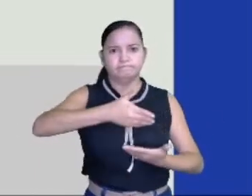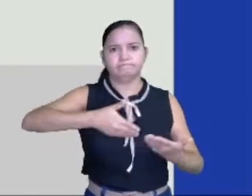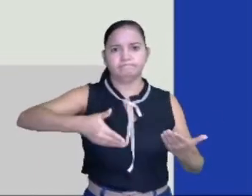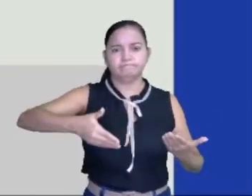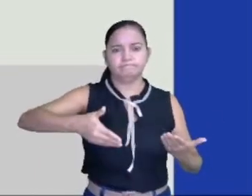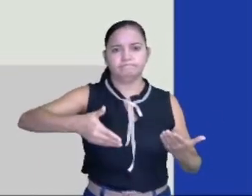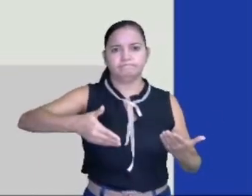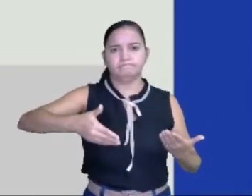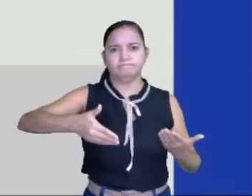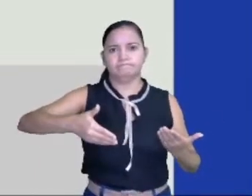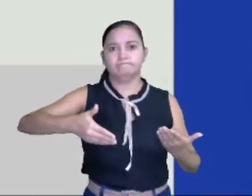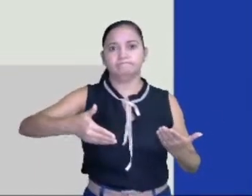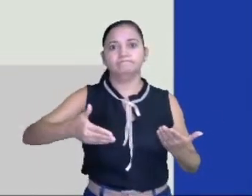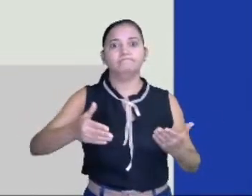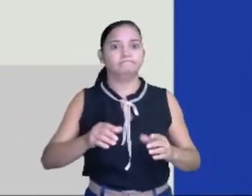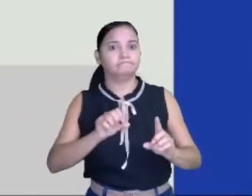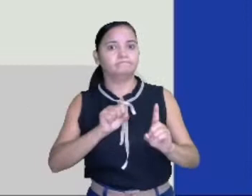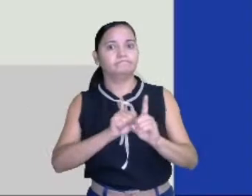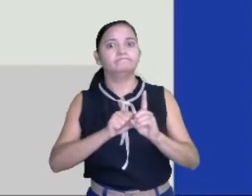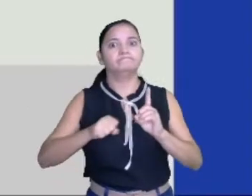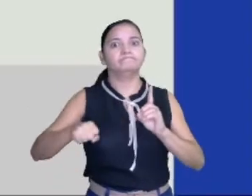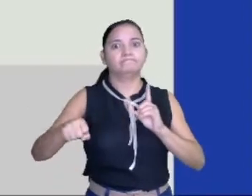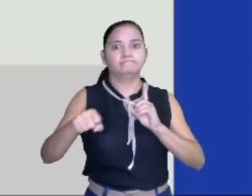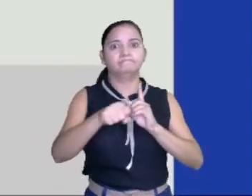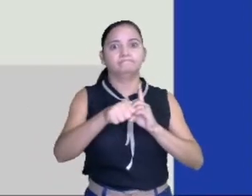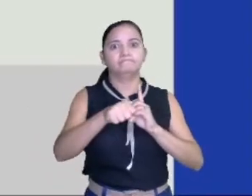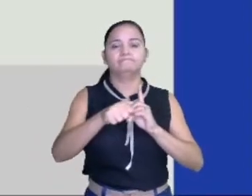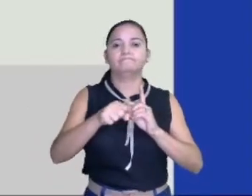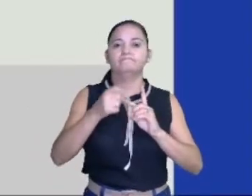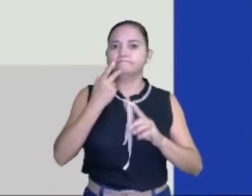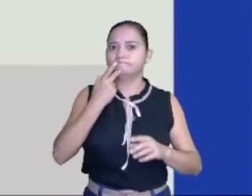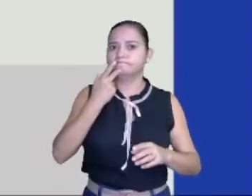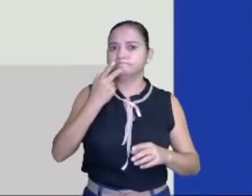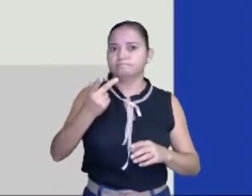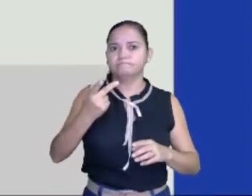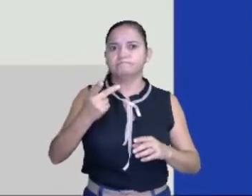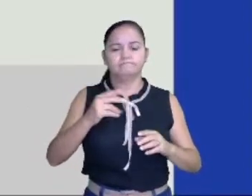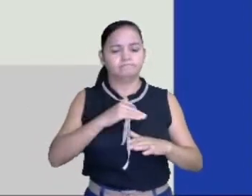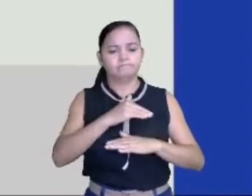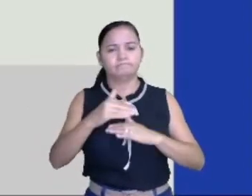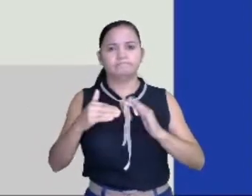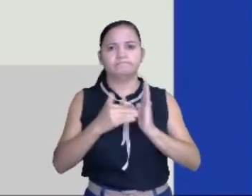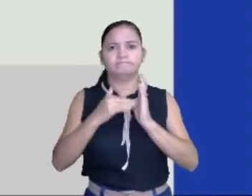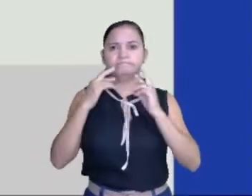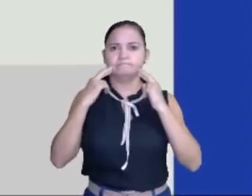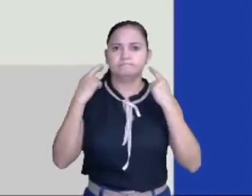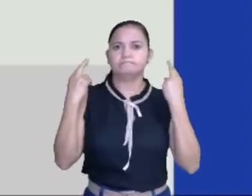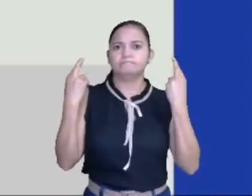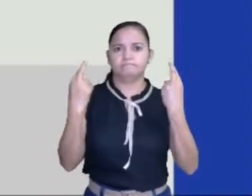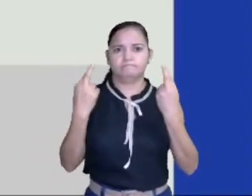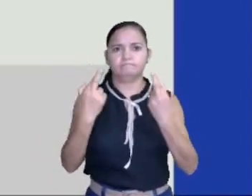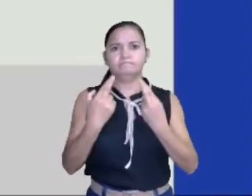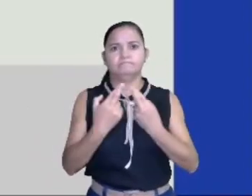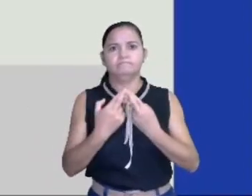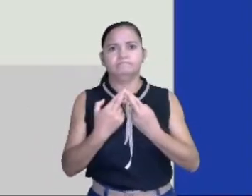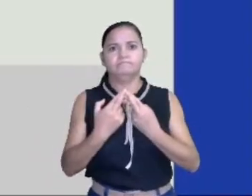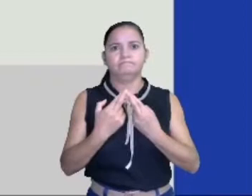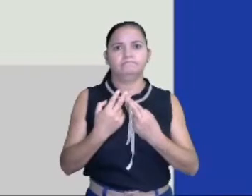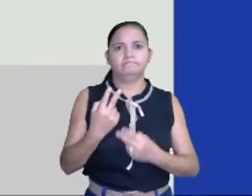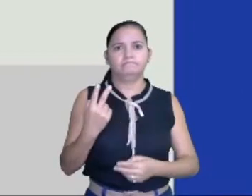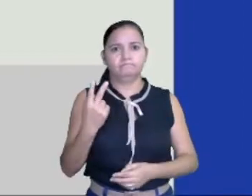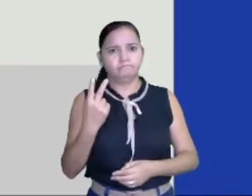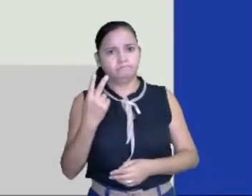interação. A sociologia define grupo social como sendo toda reunião mais ou menos estável de duas ou mais